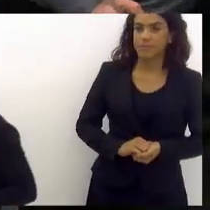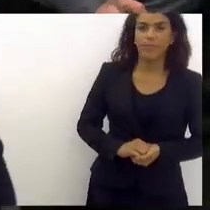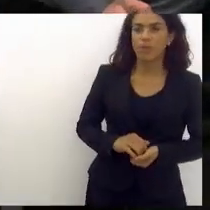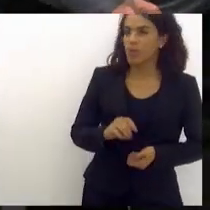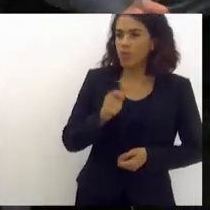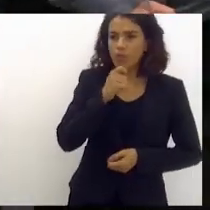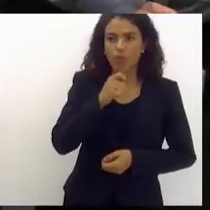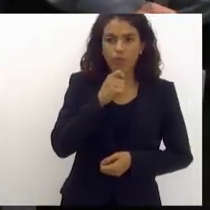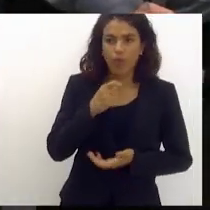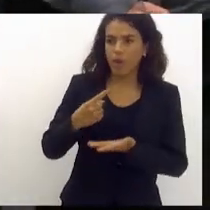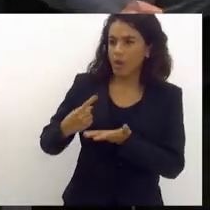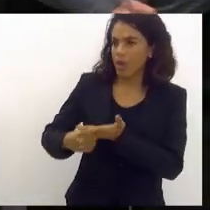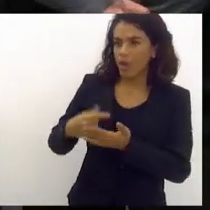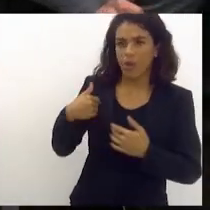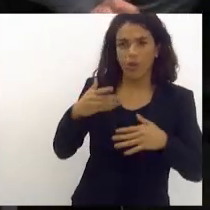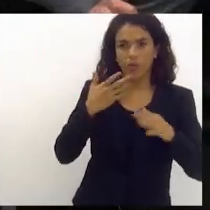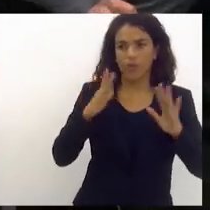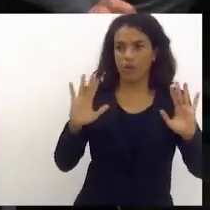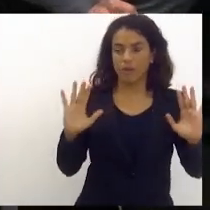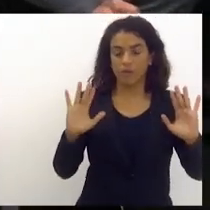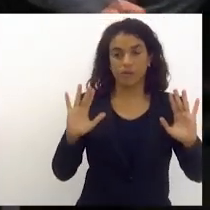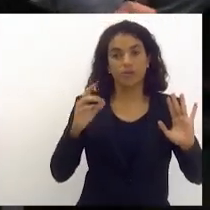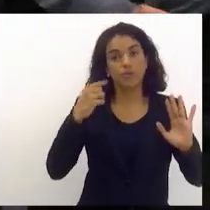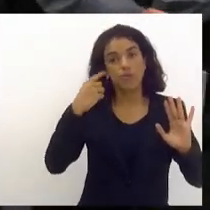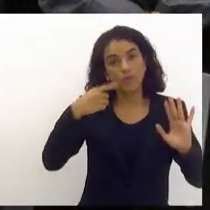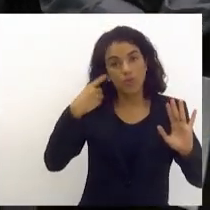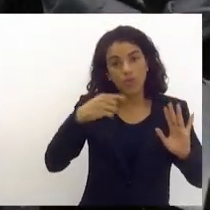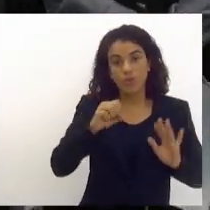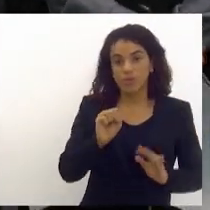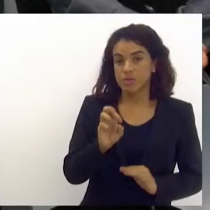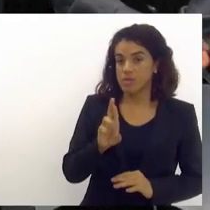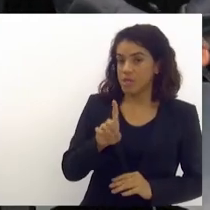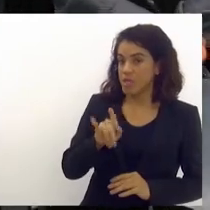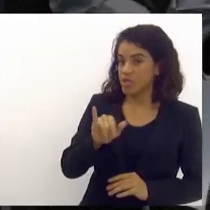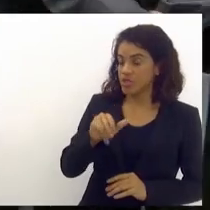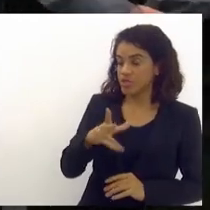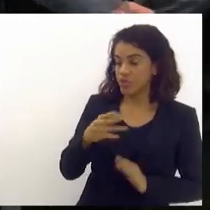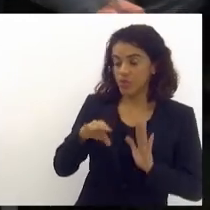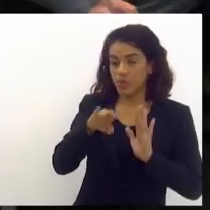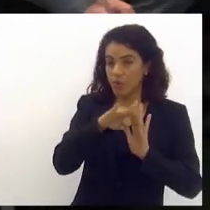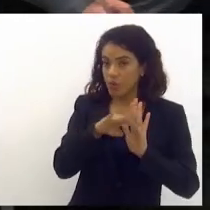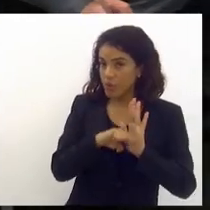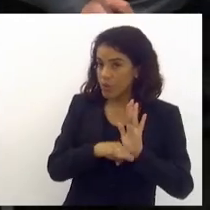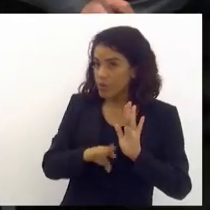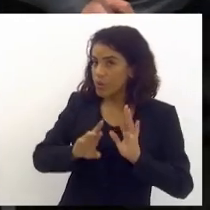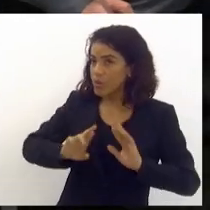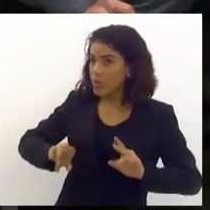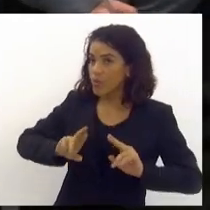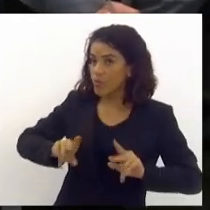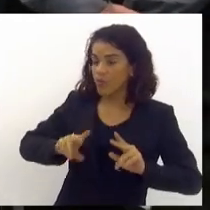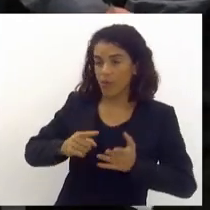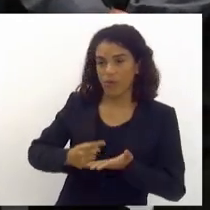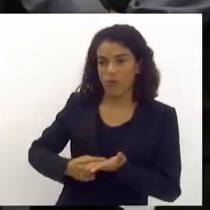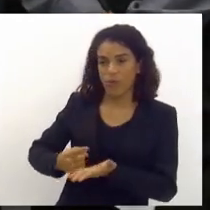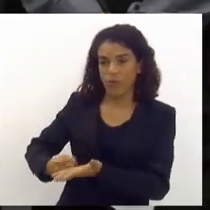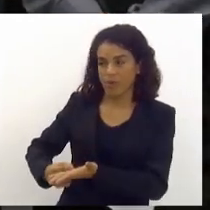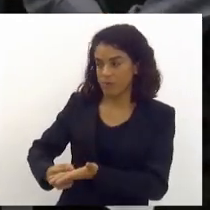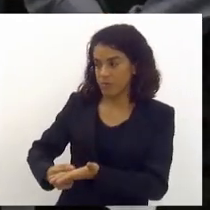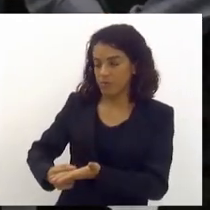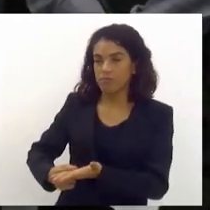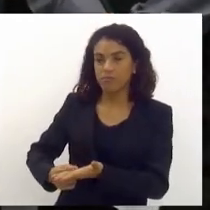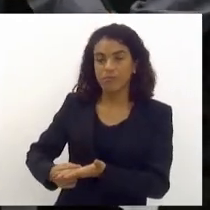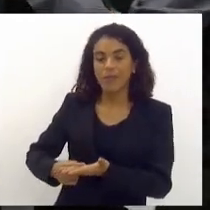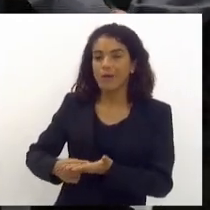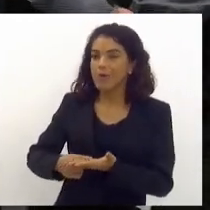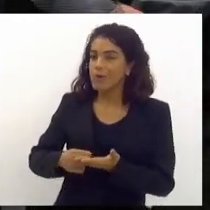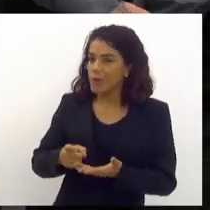Não foi pactuado. Não estou dizendo, doutor Serginho, as coisas que eu estou levantando não foram pactuadas. Eu sou